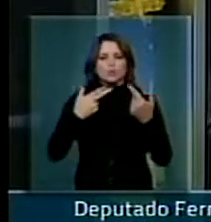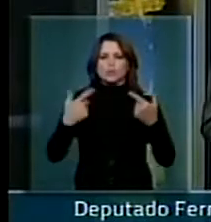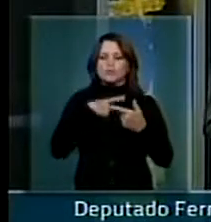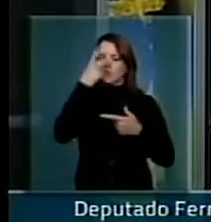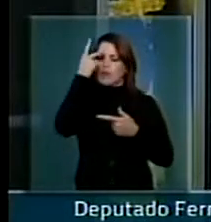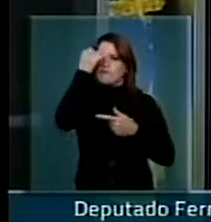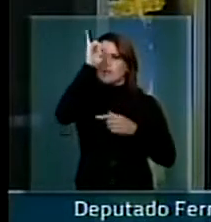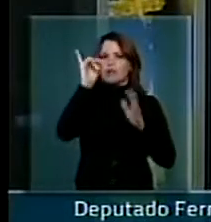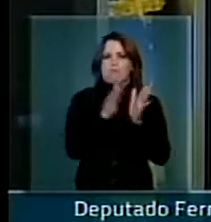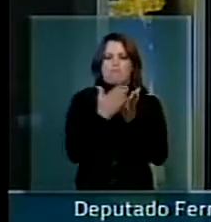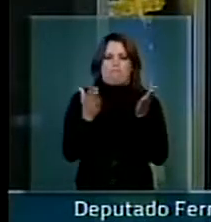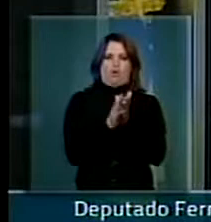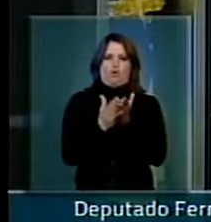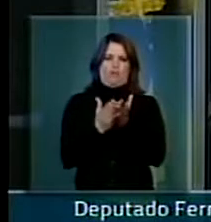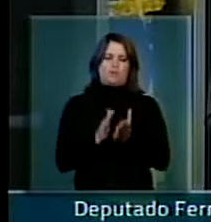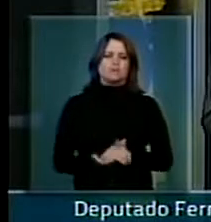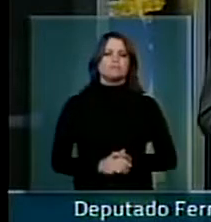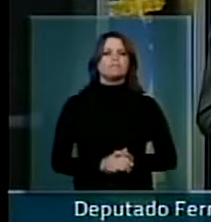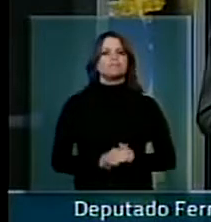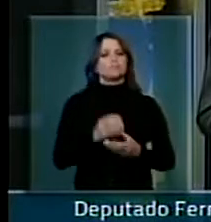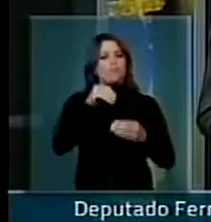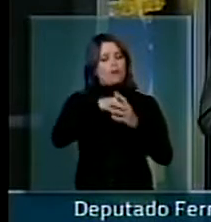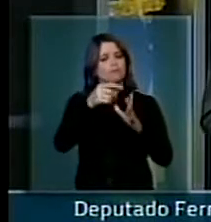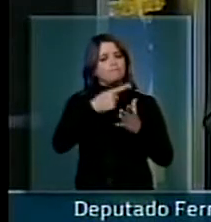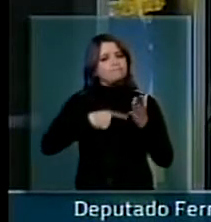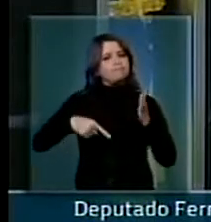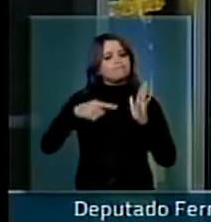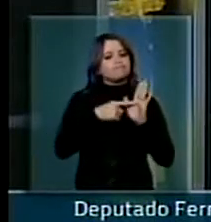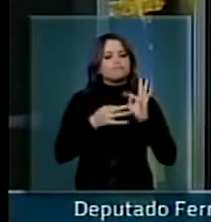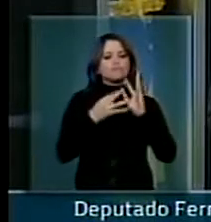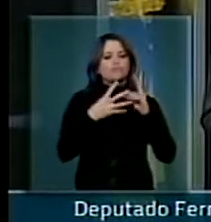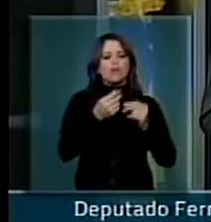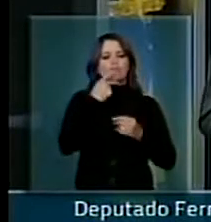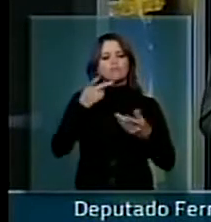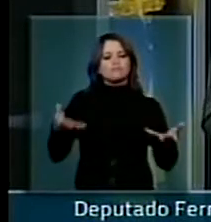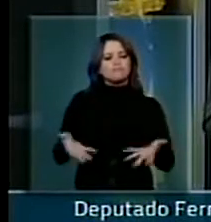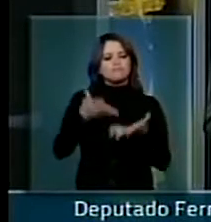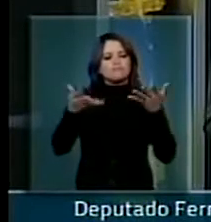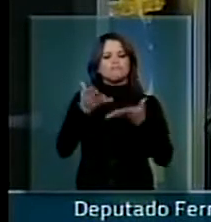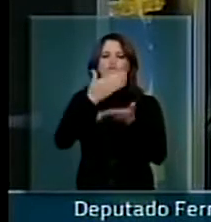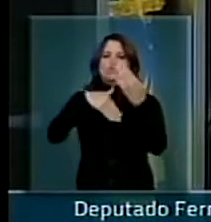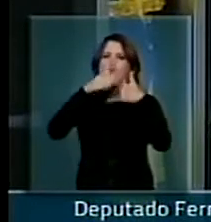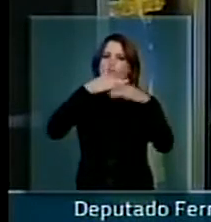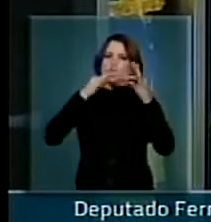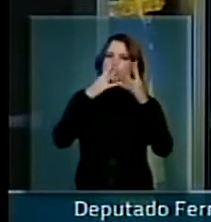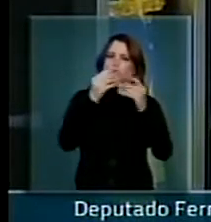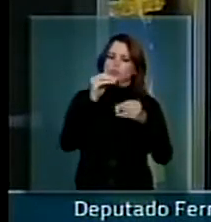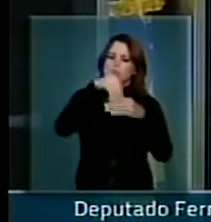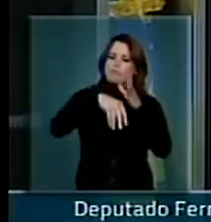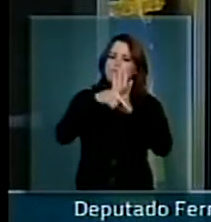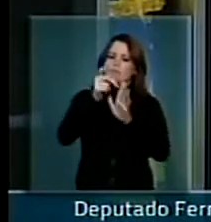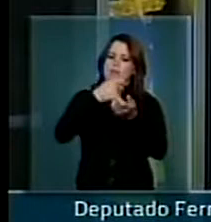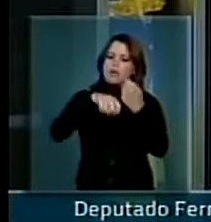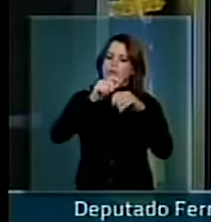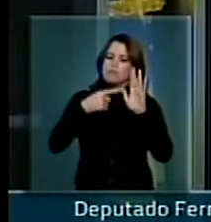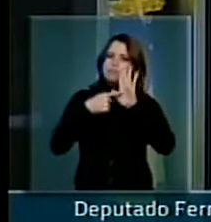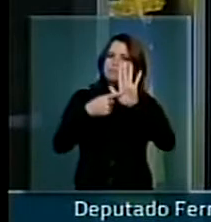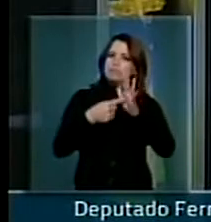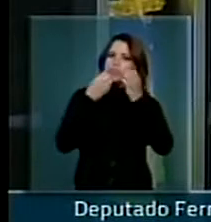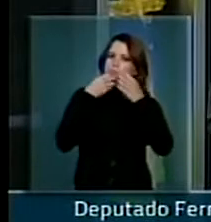da pobreza. Dentro desse cenário de incentivo ao desenvolvimento, no qual a economia tem